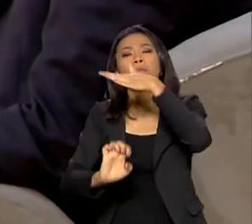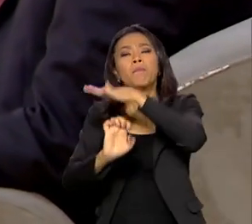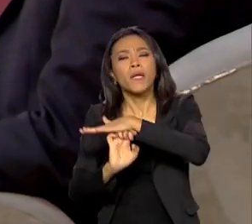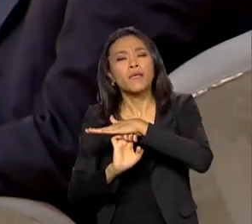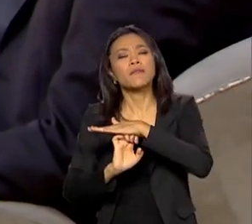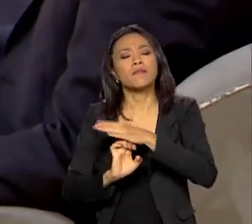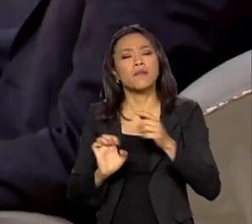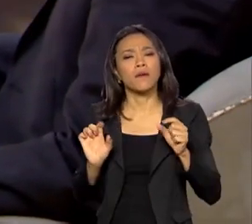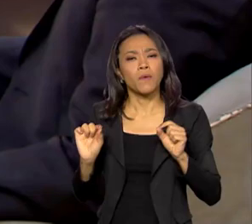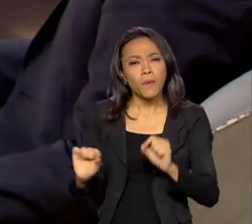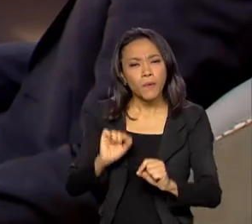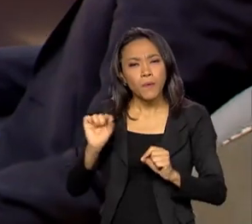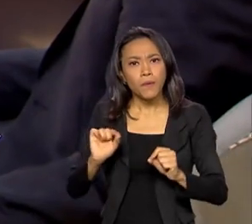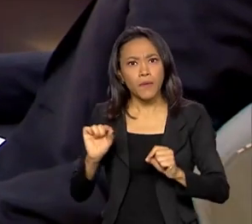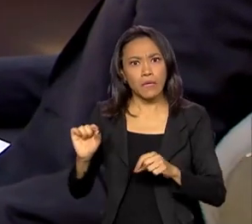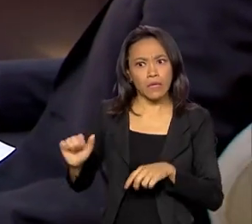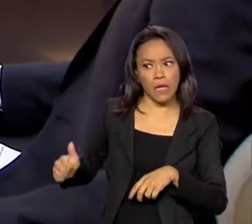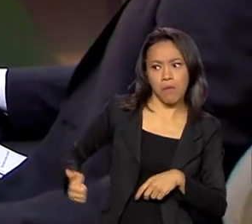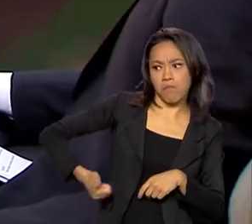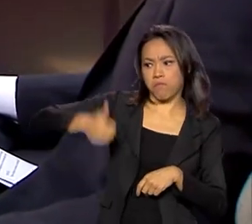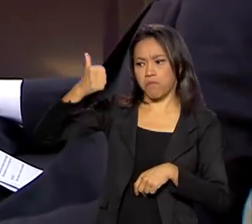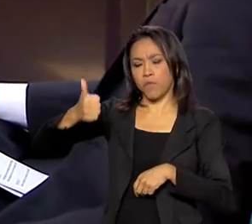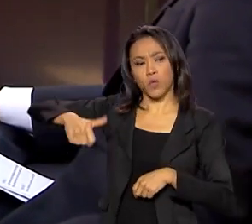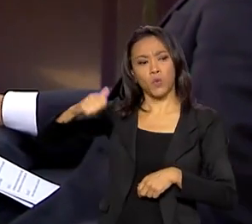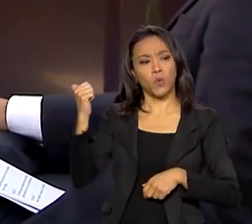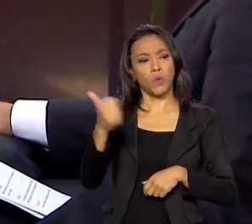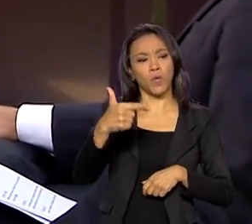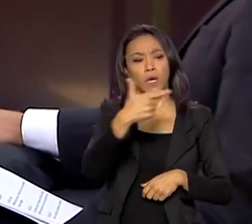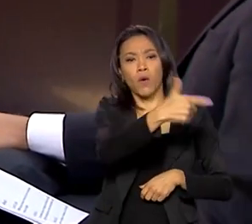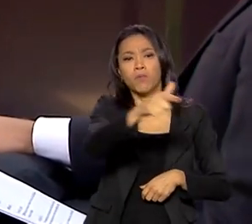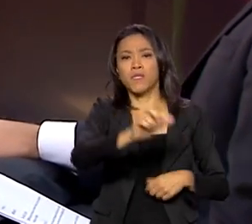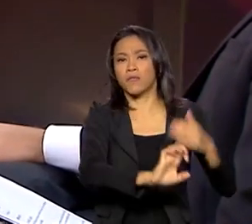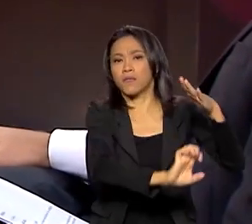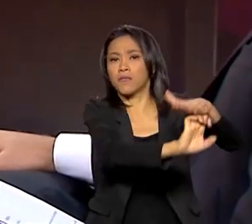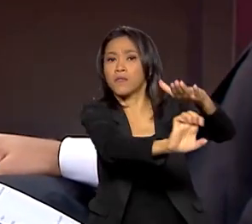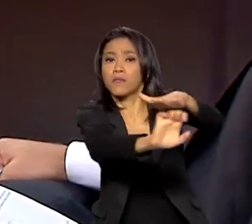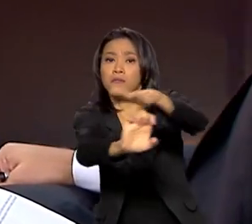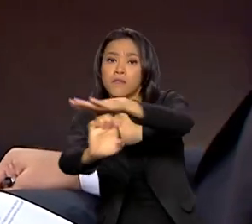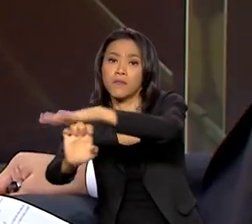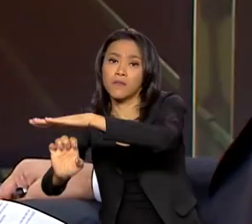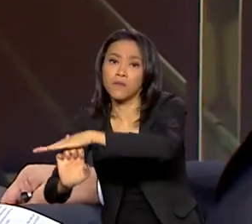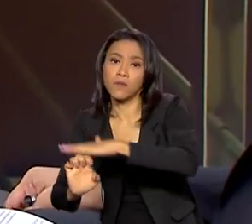destaca entre as demais empresas públicas naquilo que se refere à gestão,